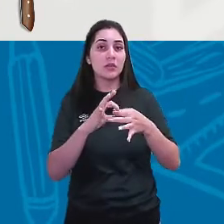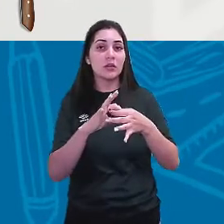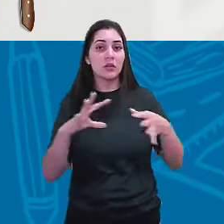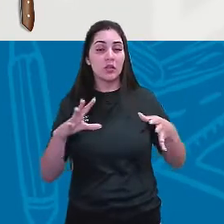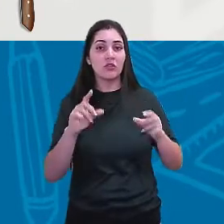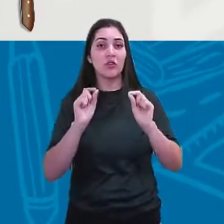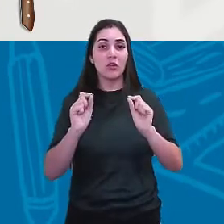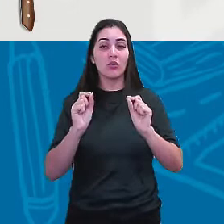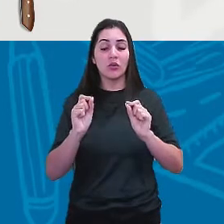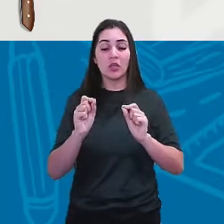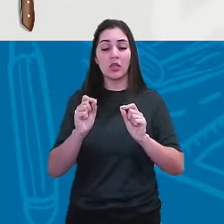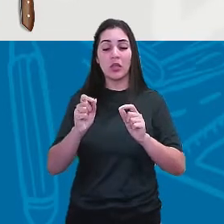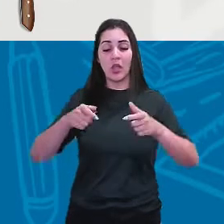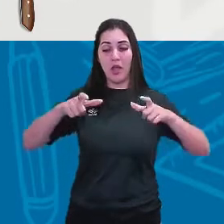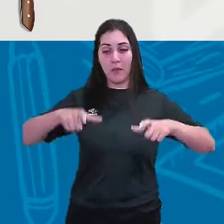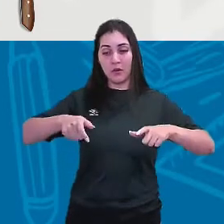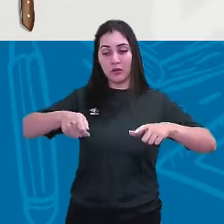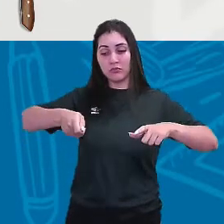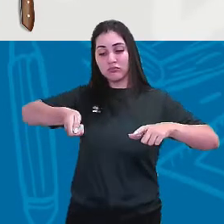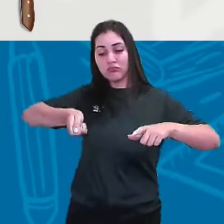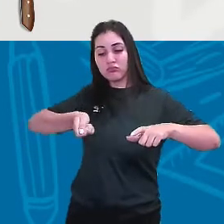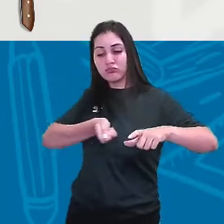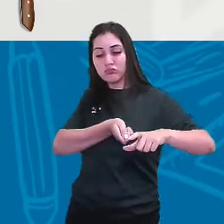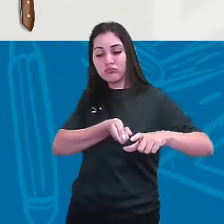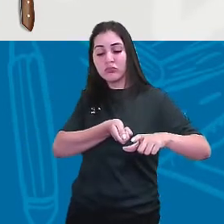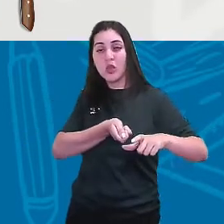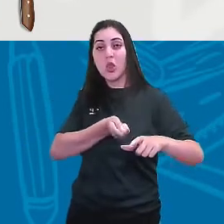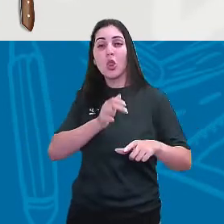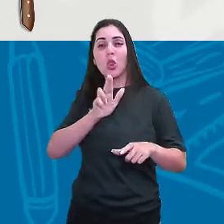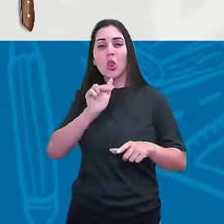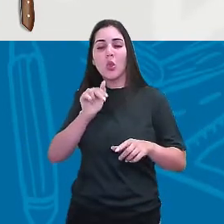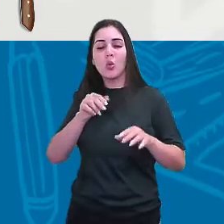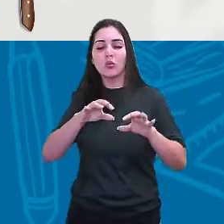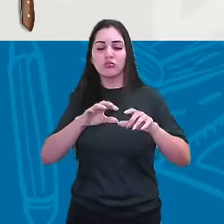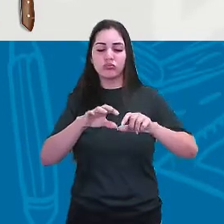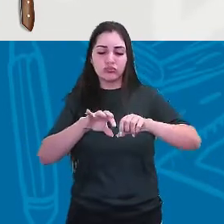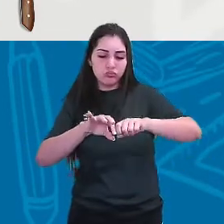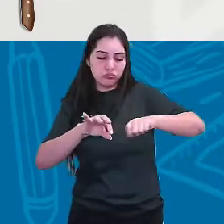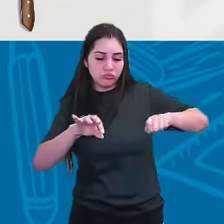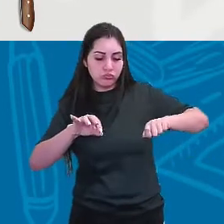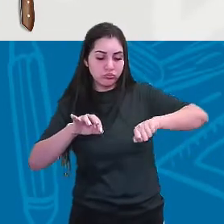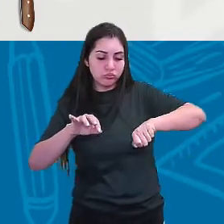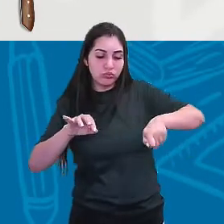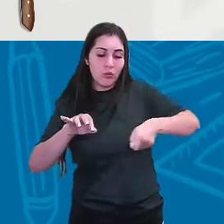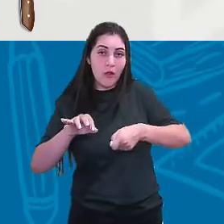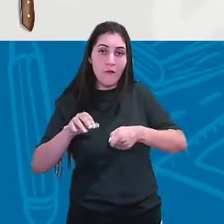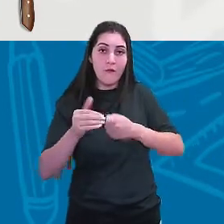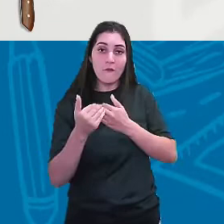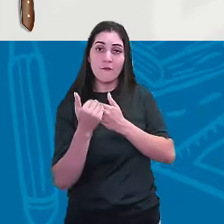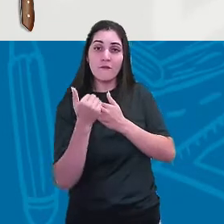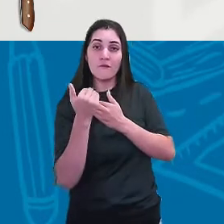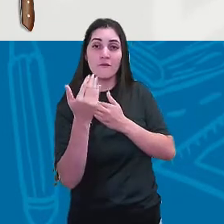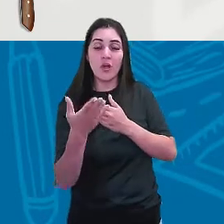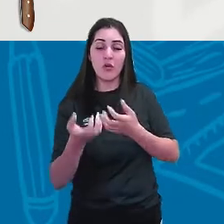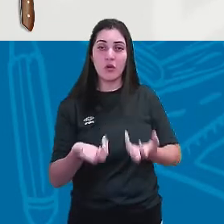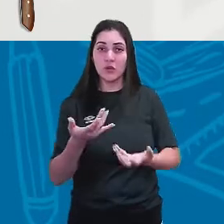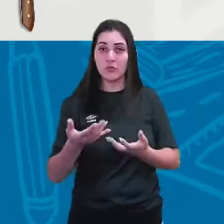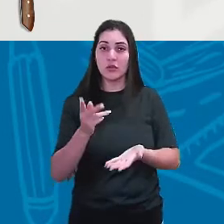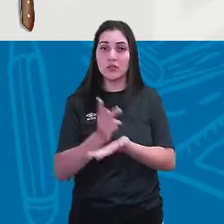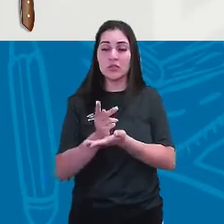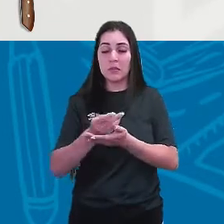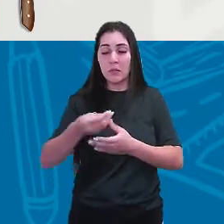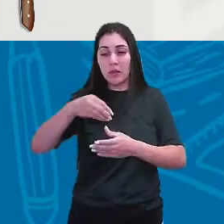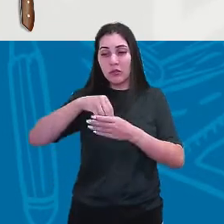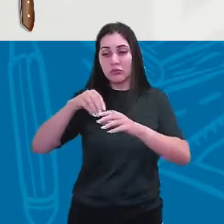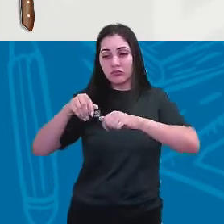o cabo virado para dentro do fogão. Nunca deixar os cabos da panela virados para a parte de fora, tá certo?